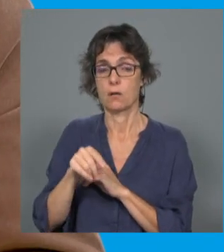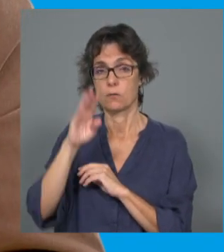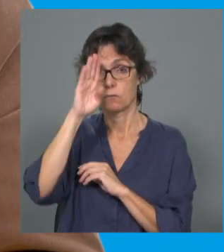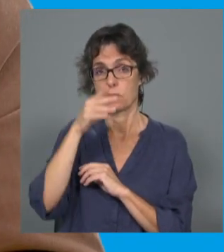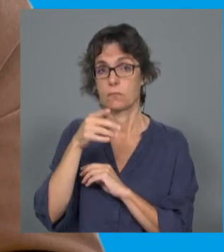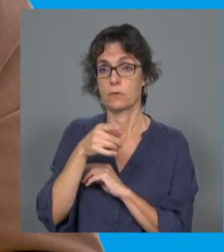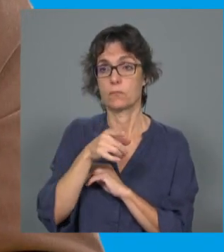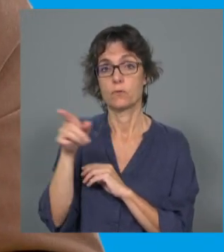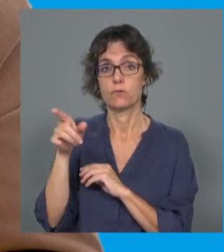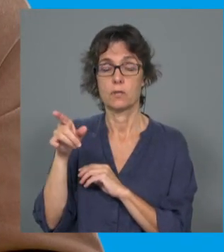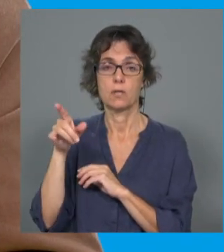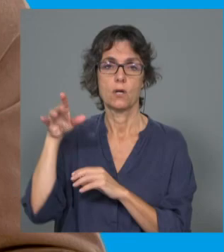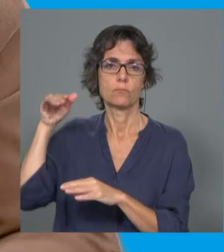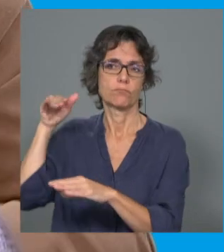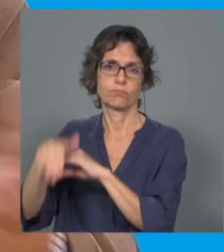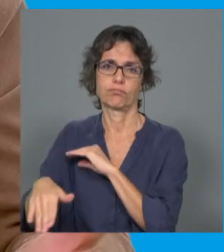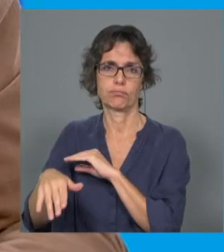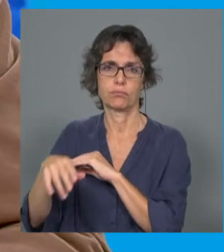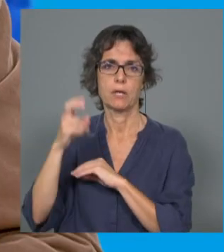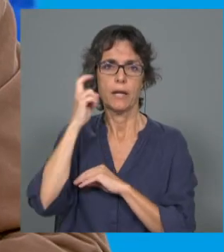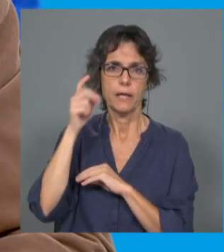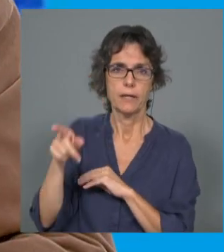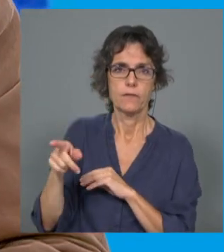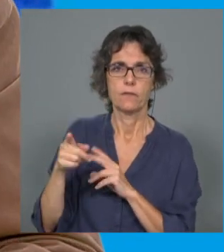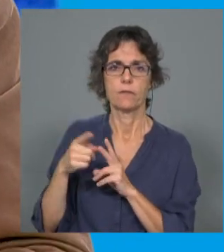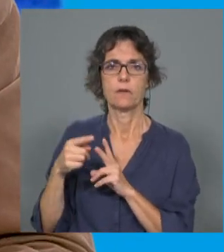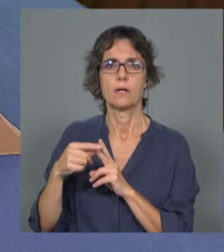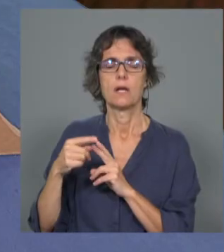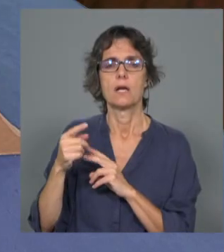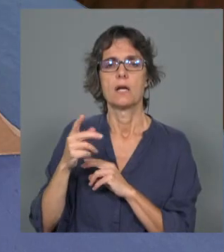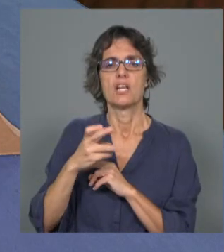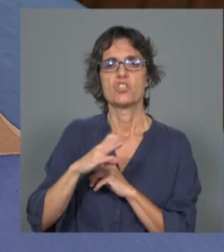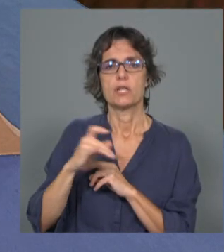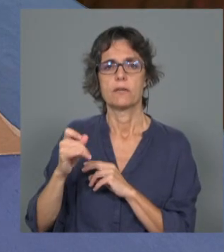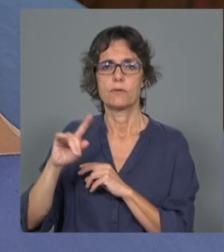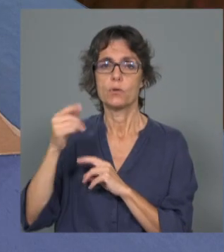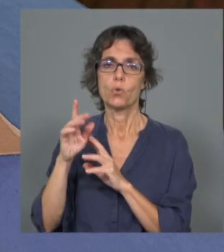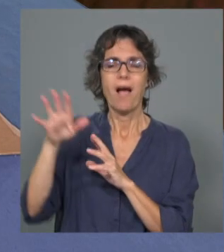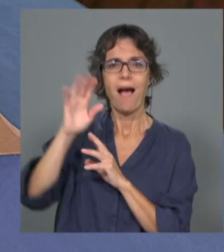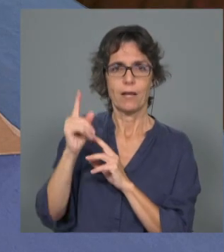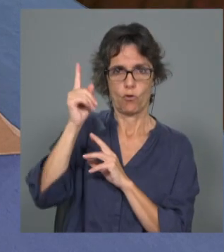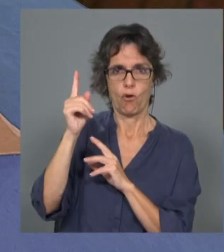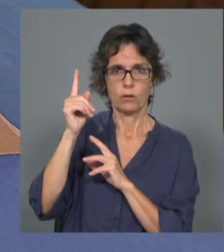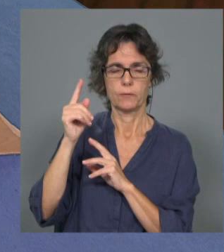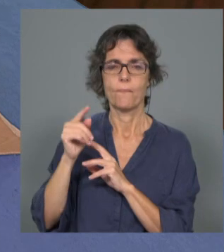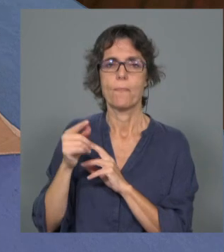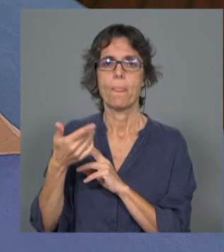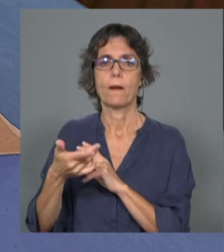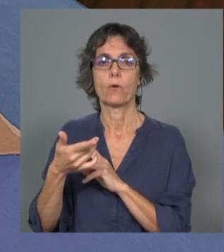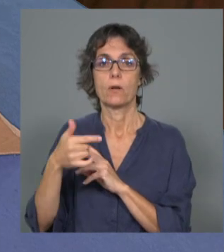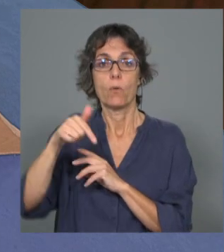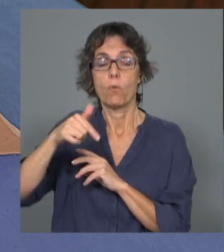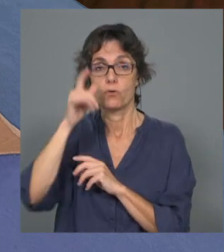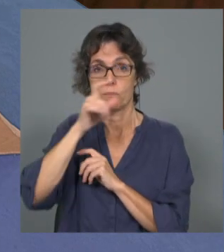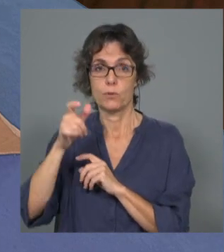em Kiev, em Chernihiv, em Sumi, o norte, não é? Mas hoje em dia as pessoas já viram